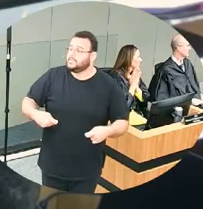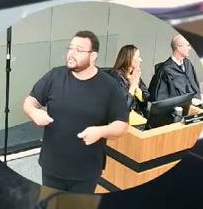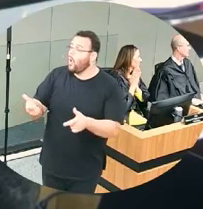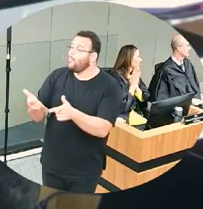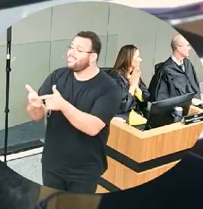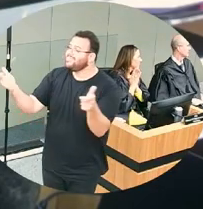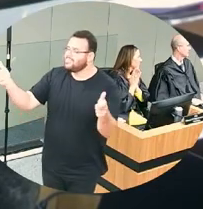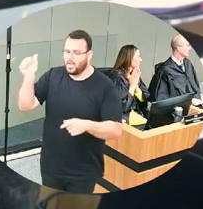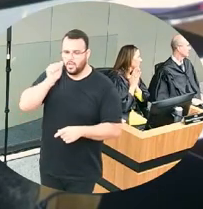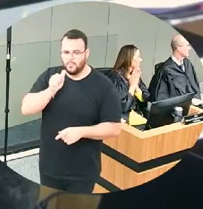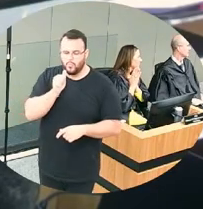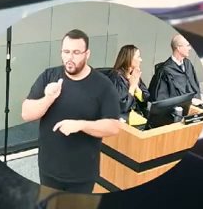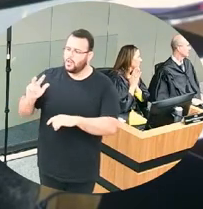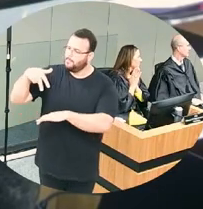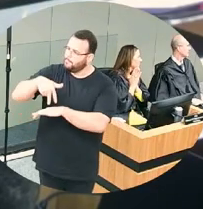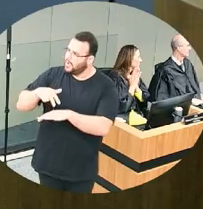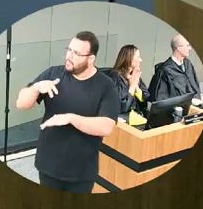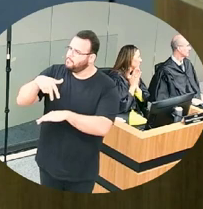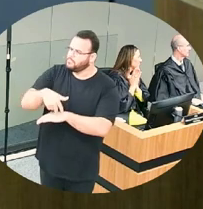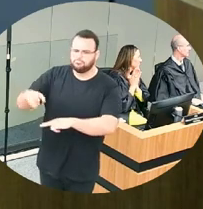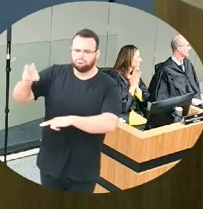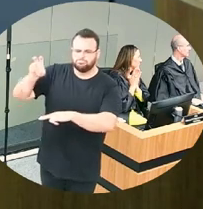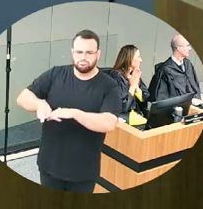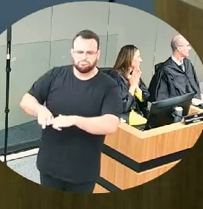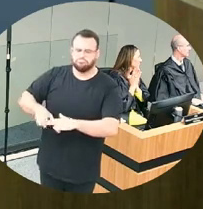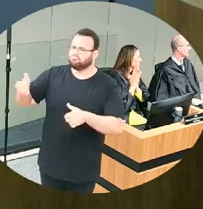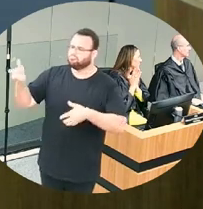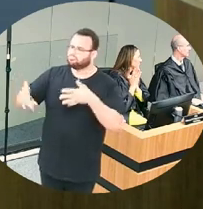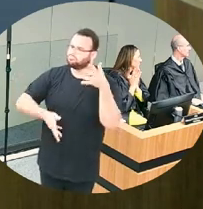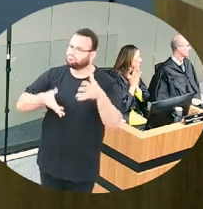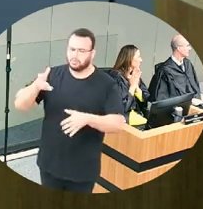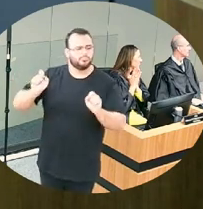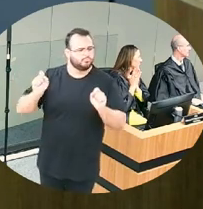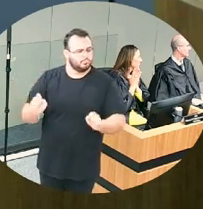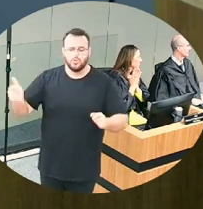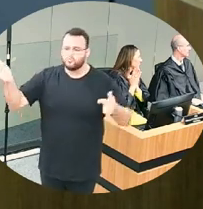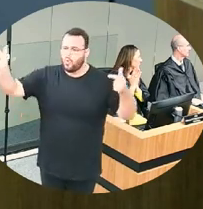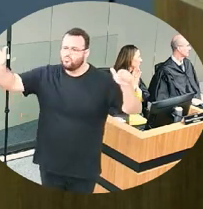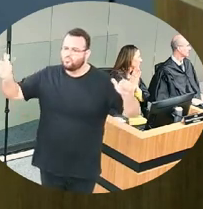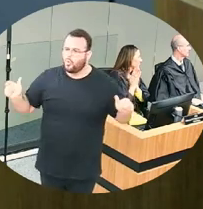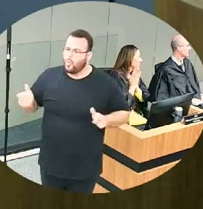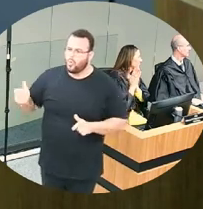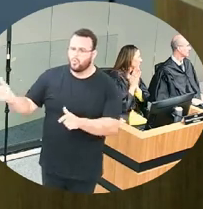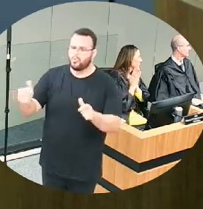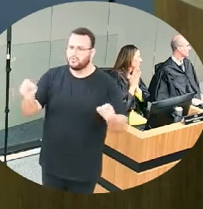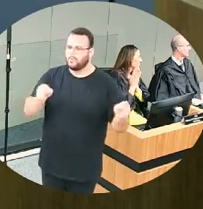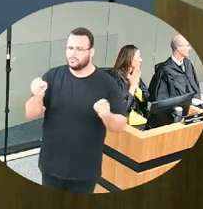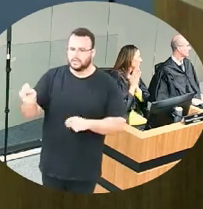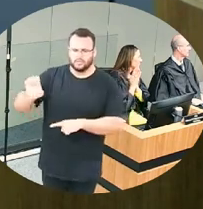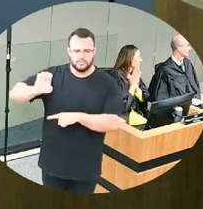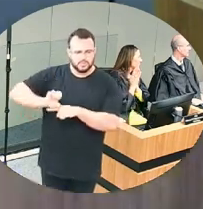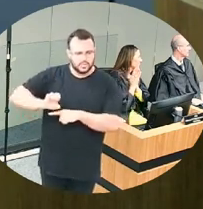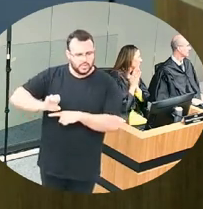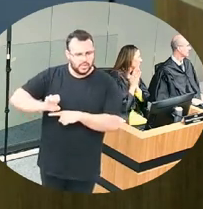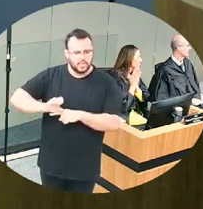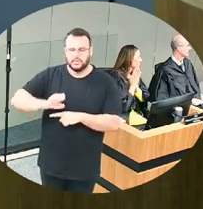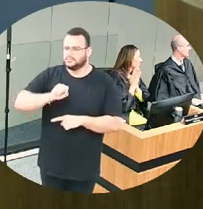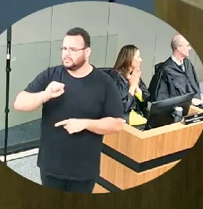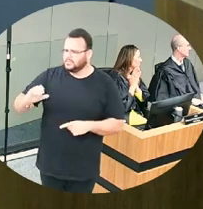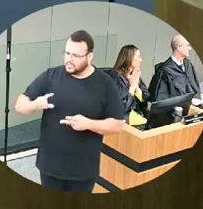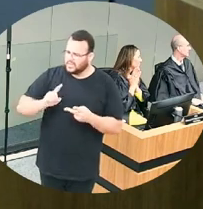de mais mulheres que possam sentar aqui em tantos outros é poderes do nosso Estado tanto